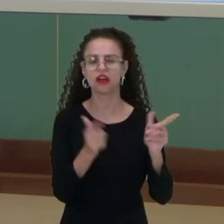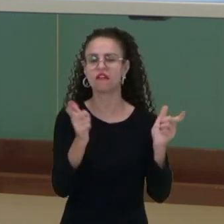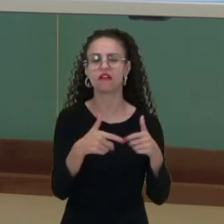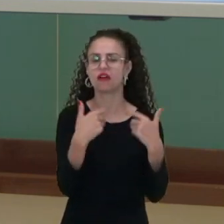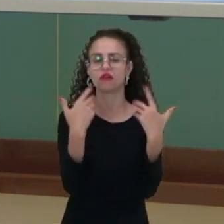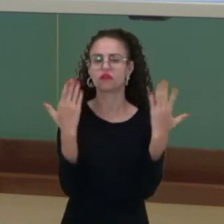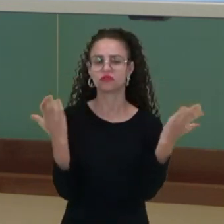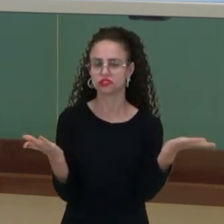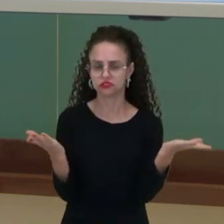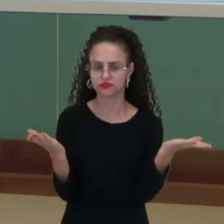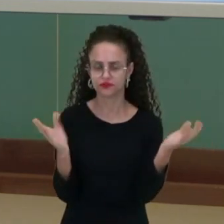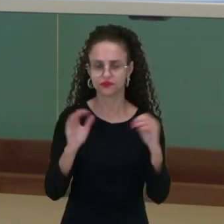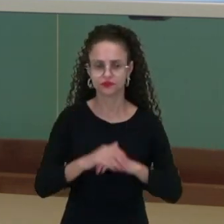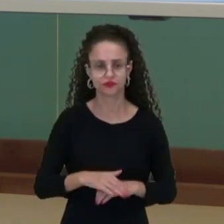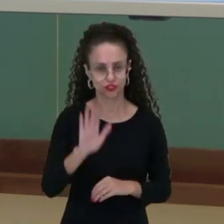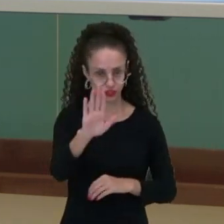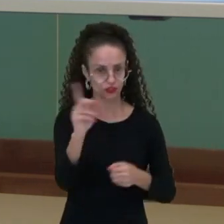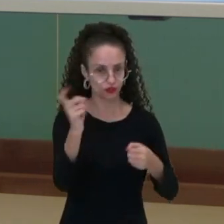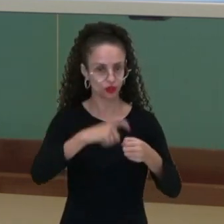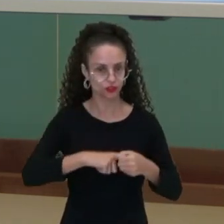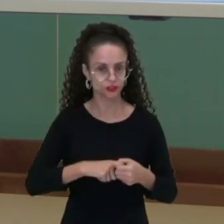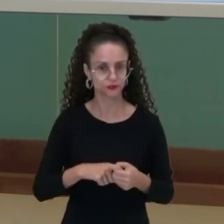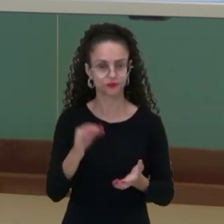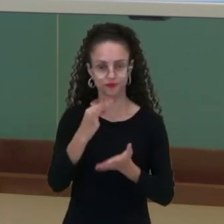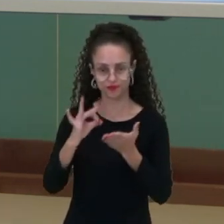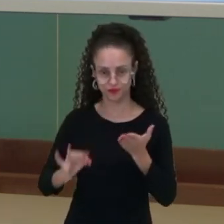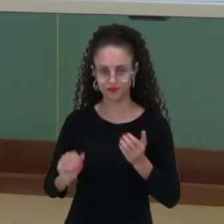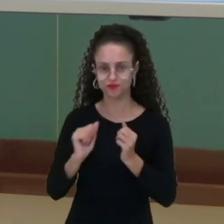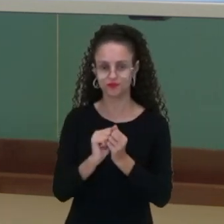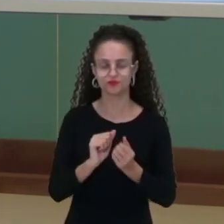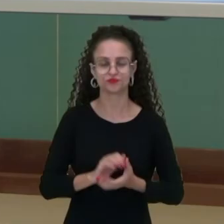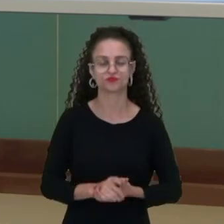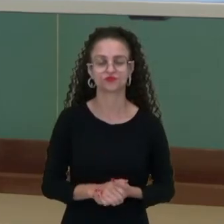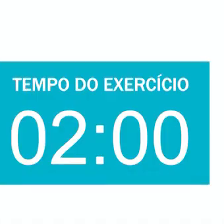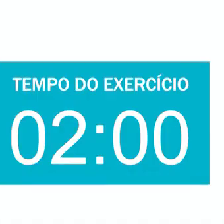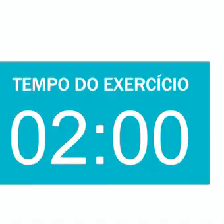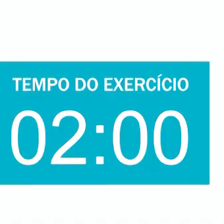e normas do colégio? Daqui a pouco nós voltamos. Corrigimos juntos.